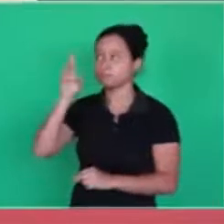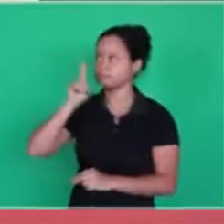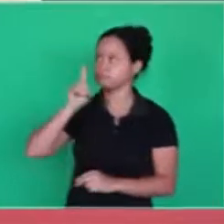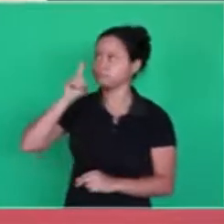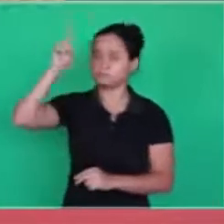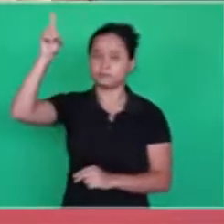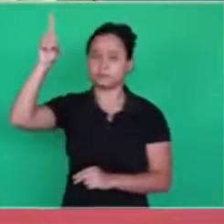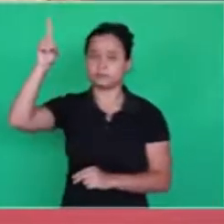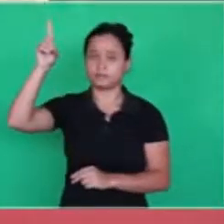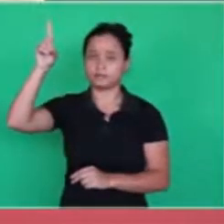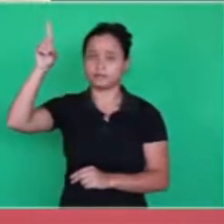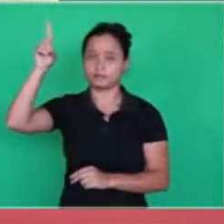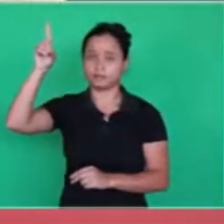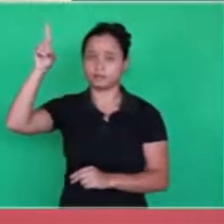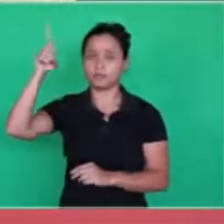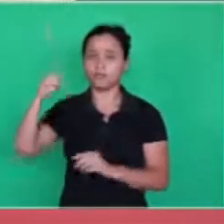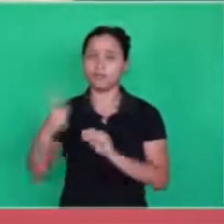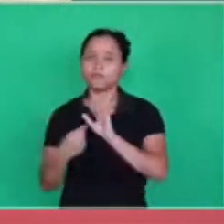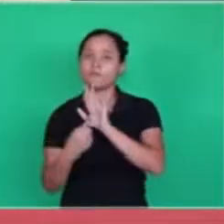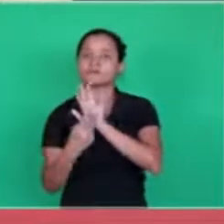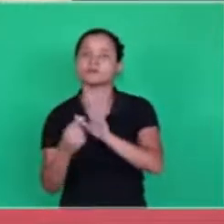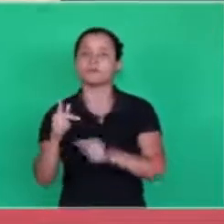da palavra viva.